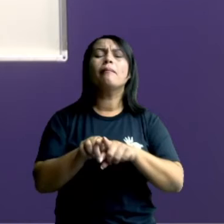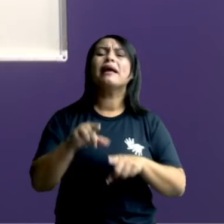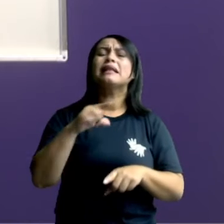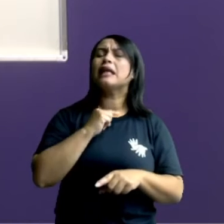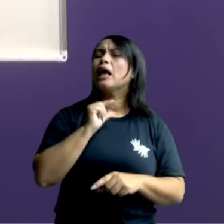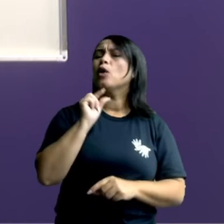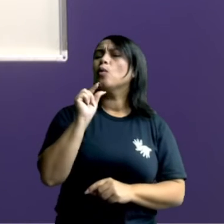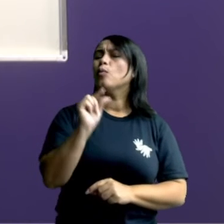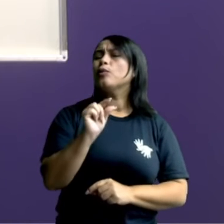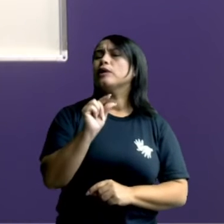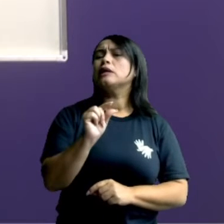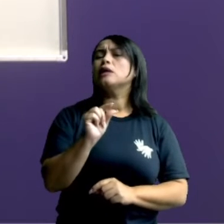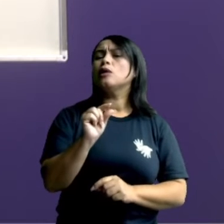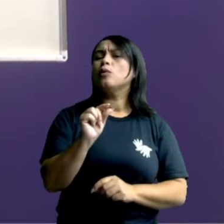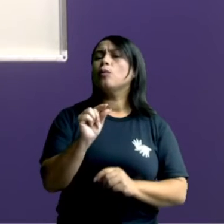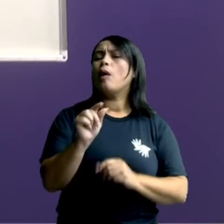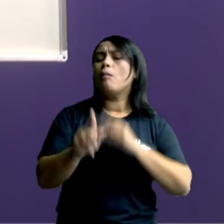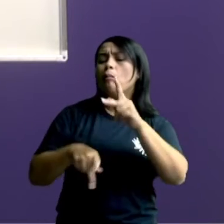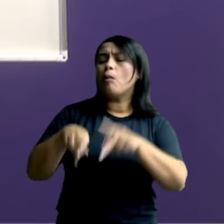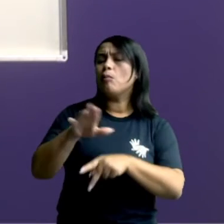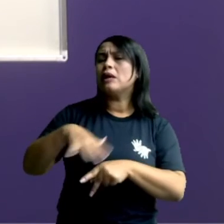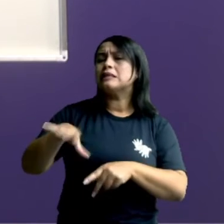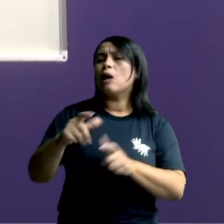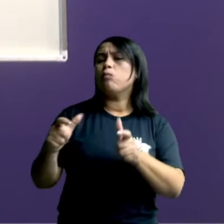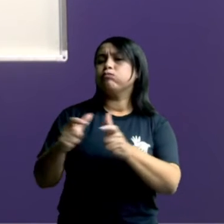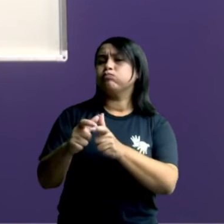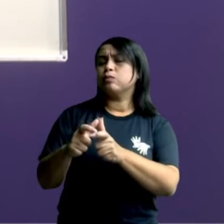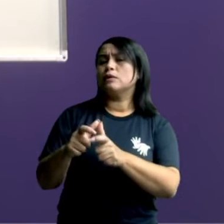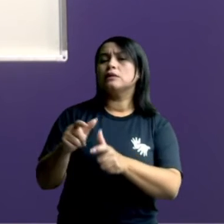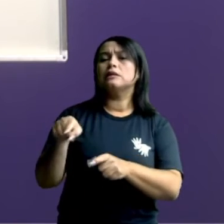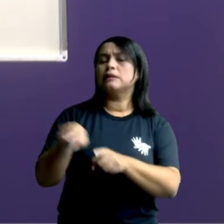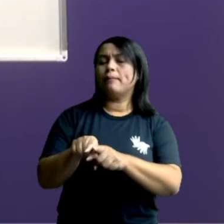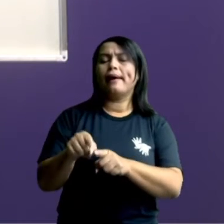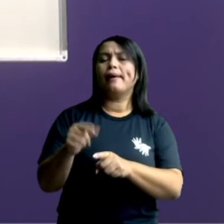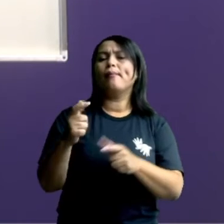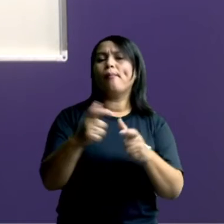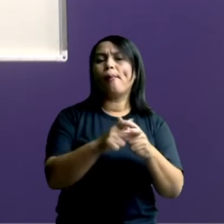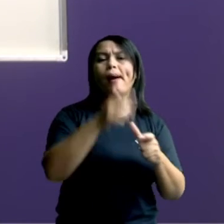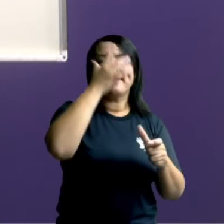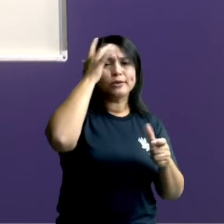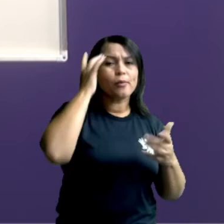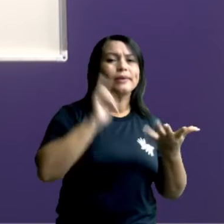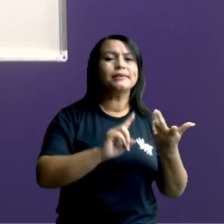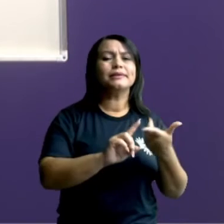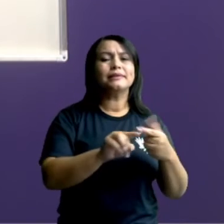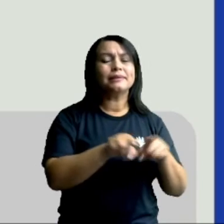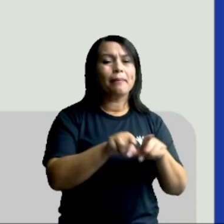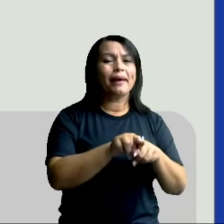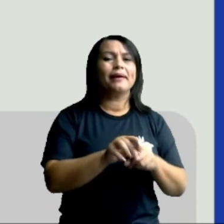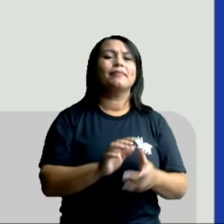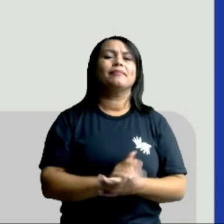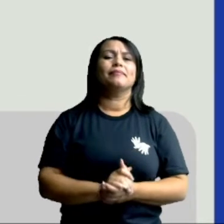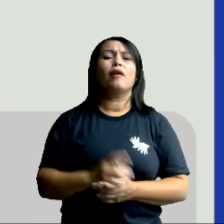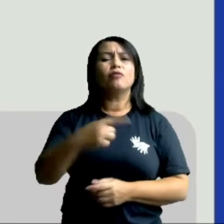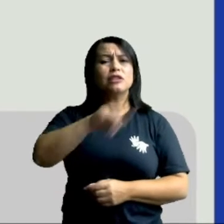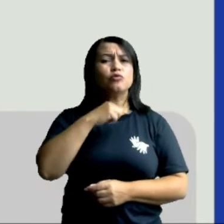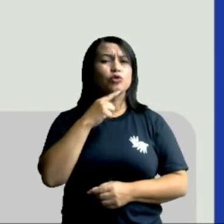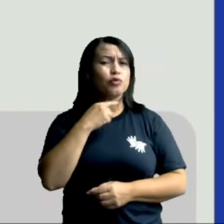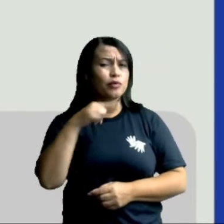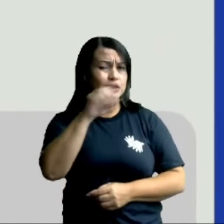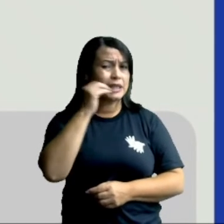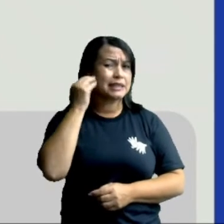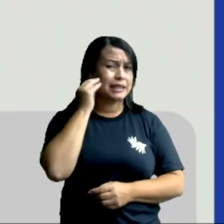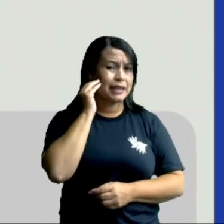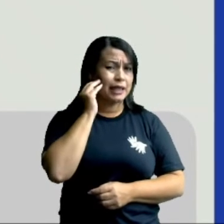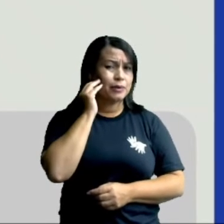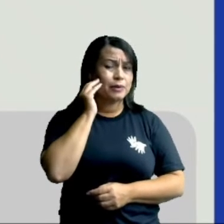um tantinho de população pequenininha, certo? Então também não é povoado, Ok, minha gente? Alguma dúvida? Será que vocês